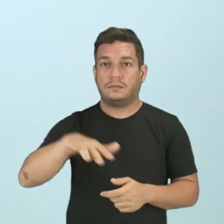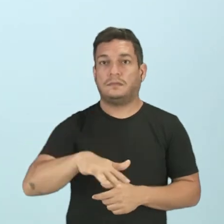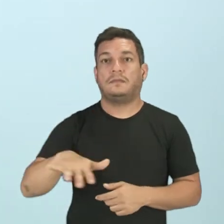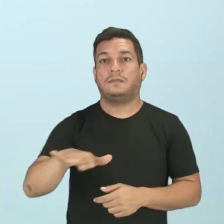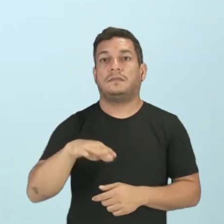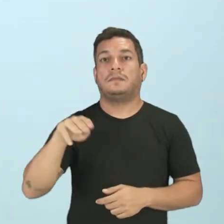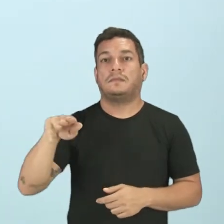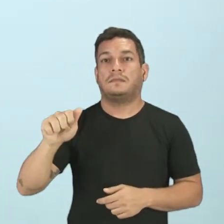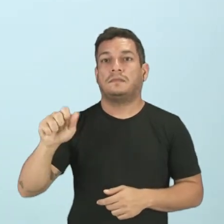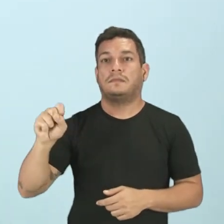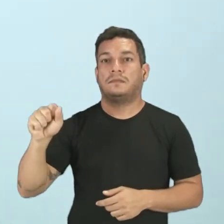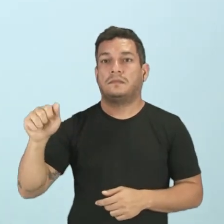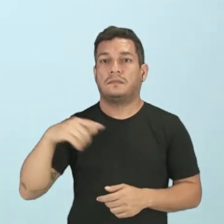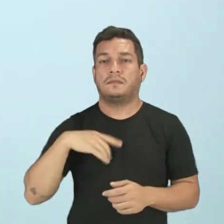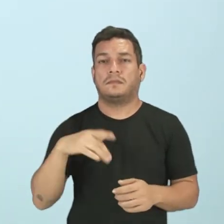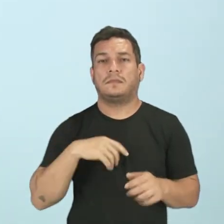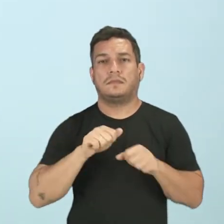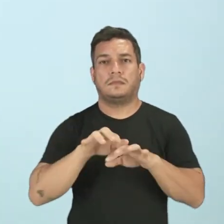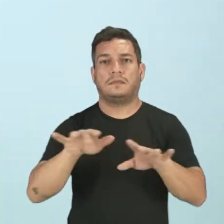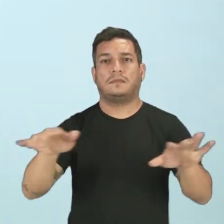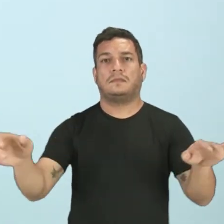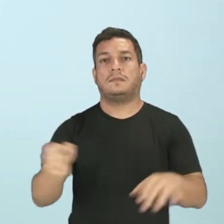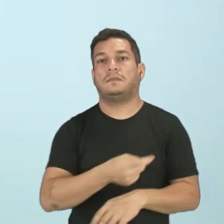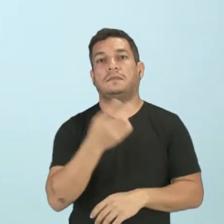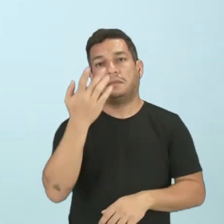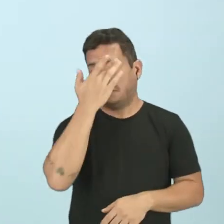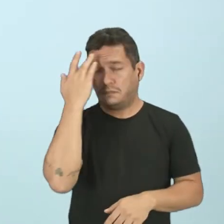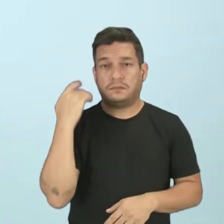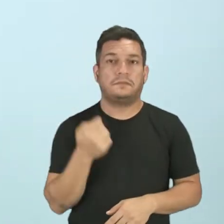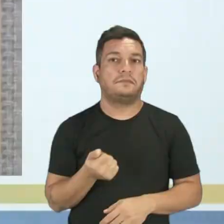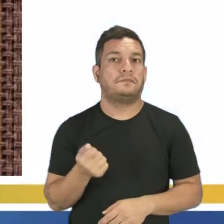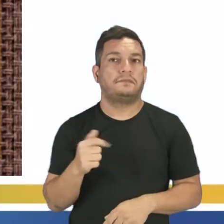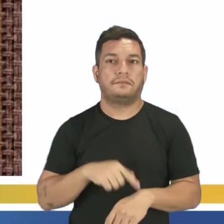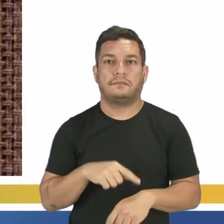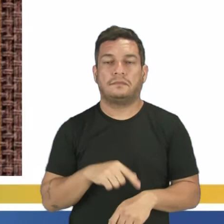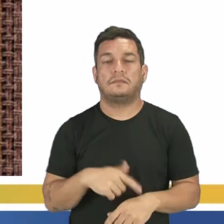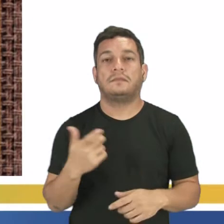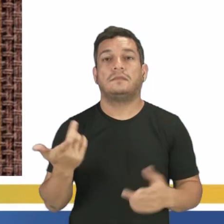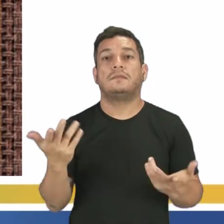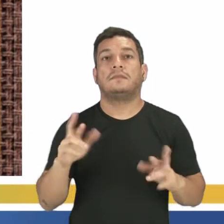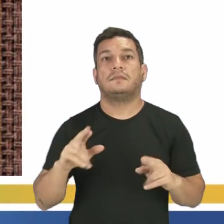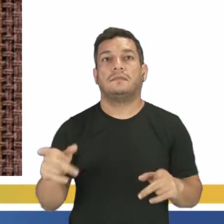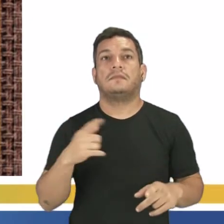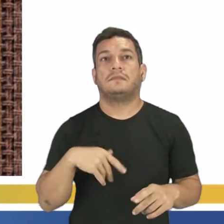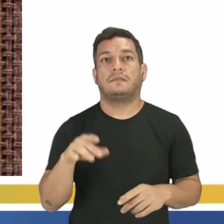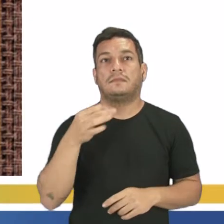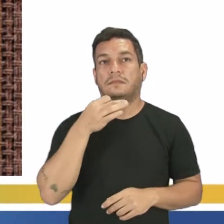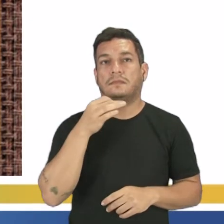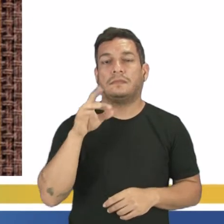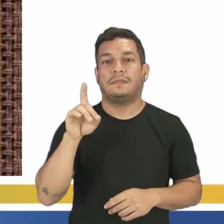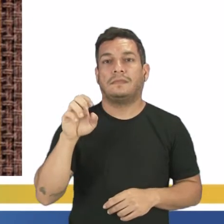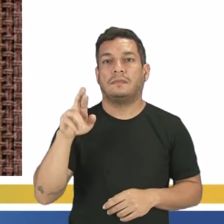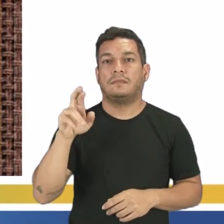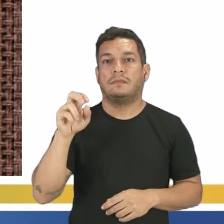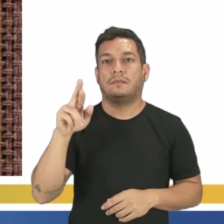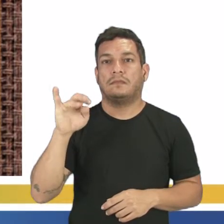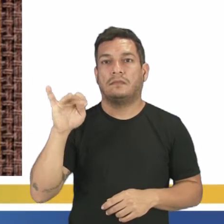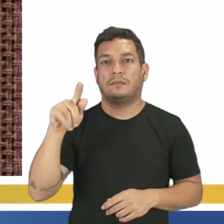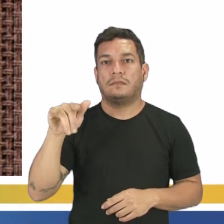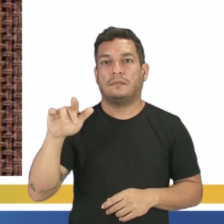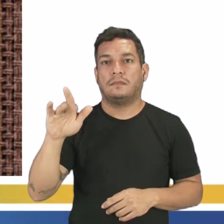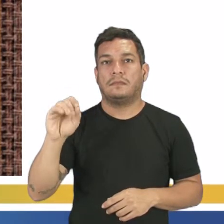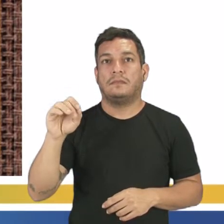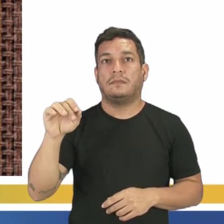atingir o maior número de pessoas possível em pouco tempo. Qual a diferença entre democratização da arte